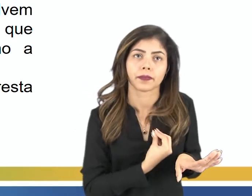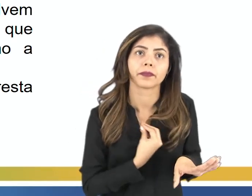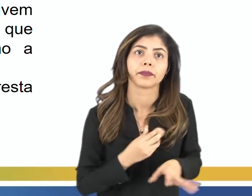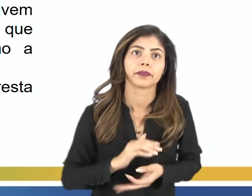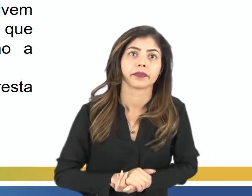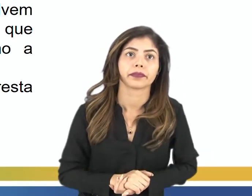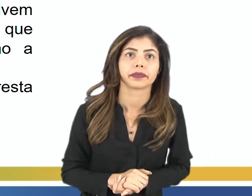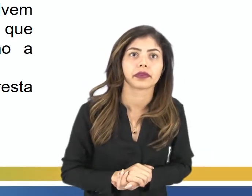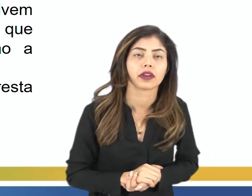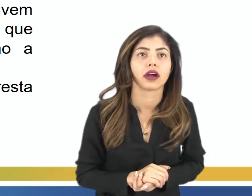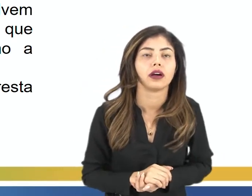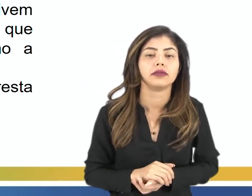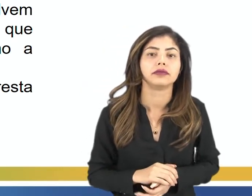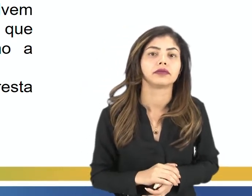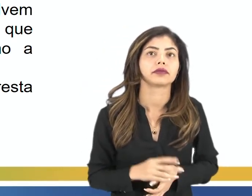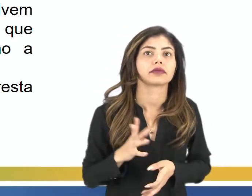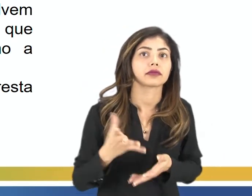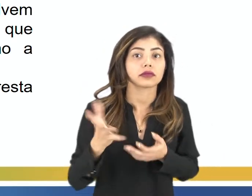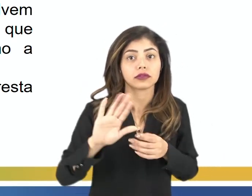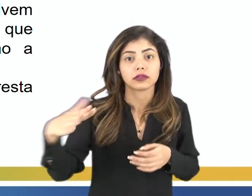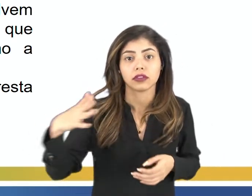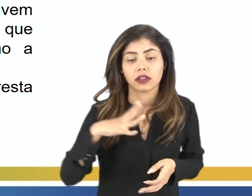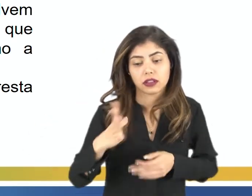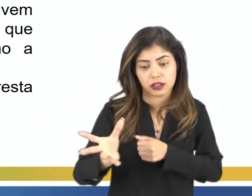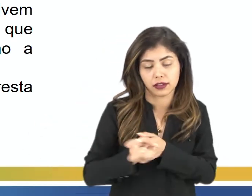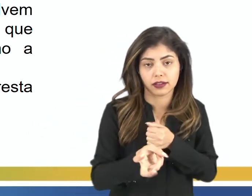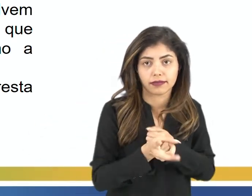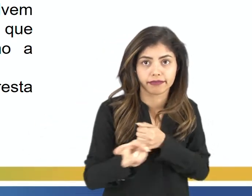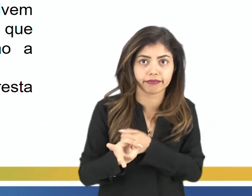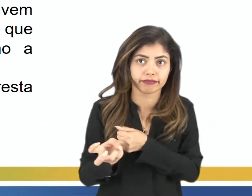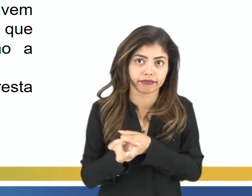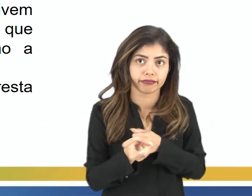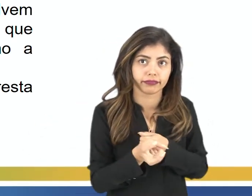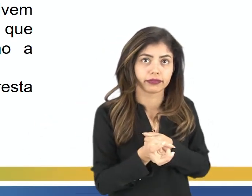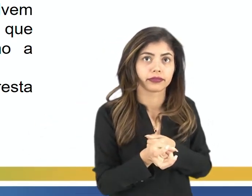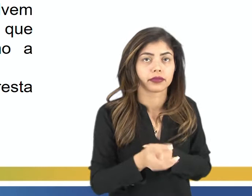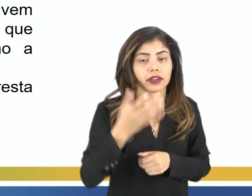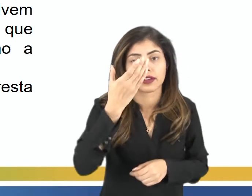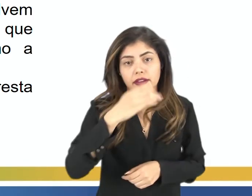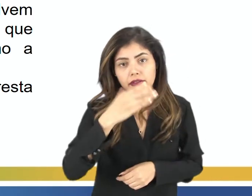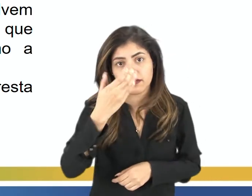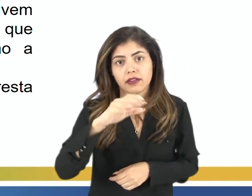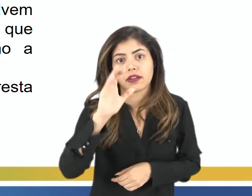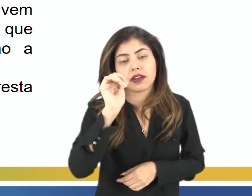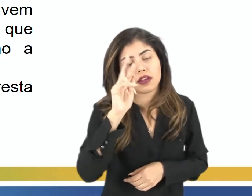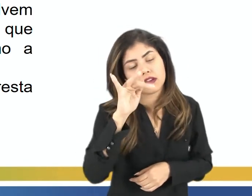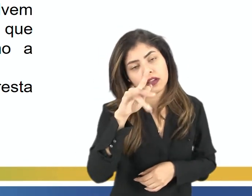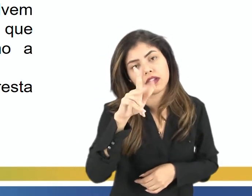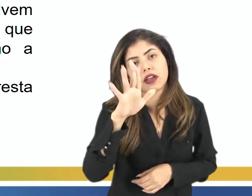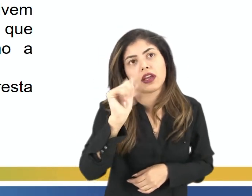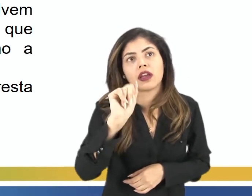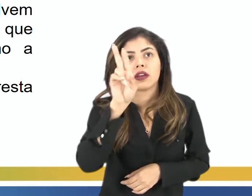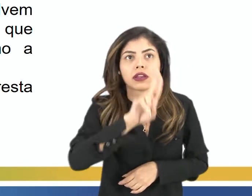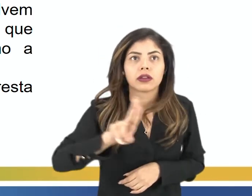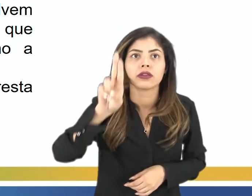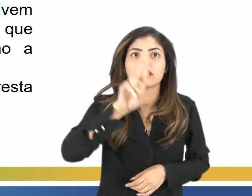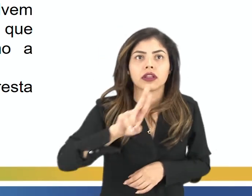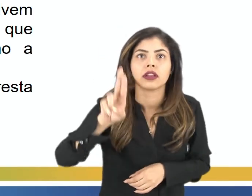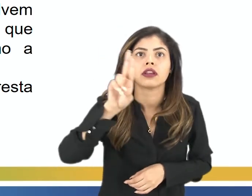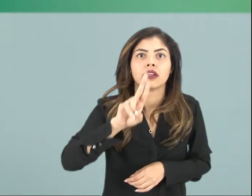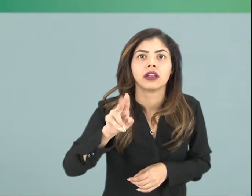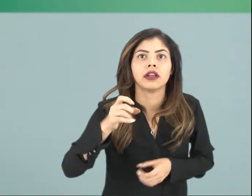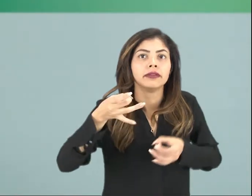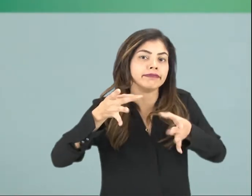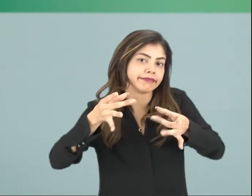garantir a sobrevivência, né? Então, ao coletar o ouriço, né, que é a fruta da castanheira, então ele utiliza aí